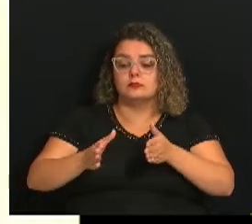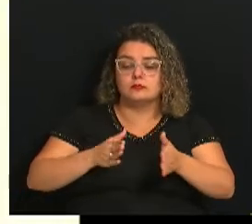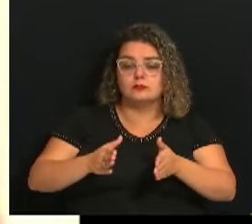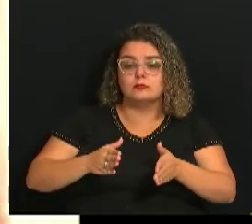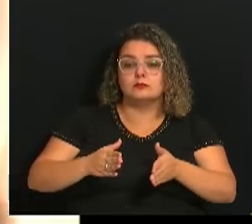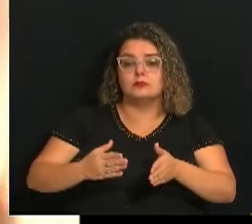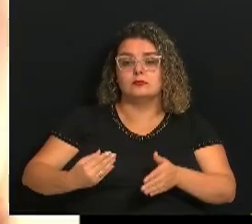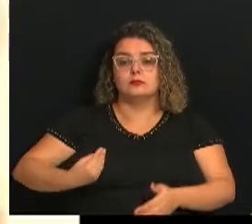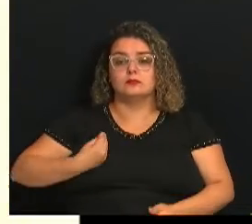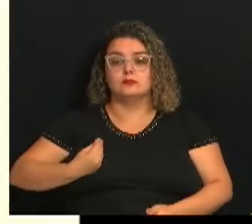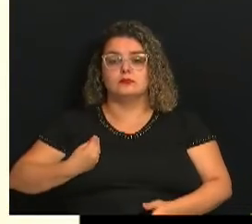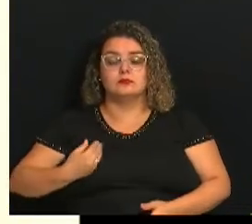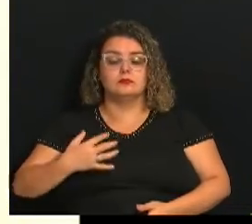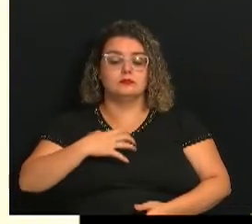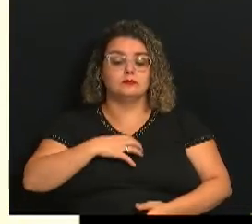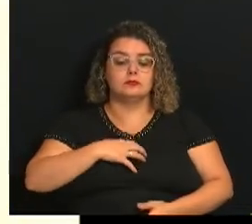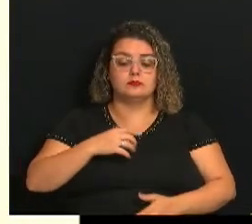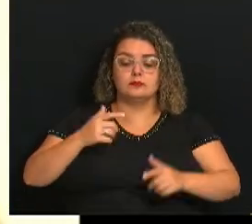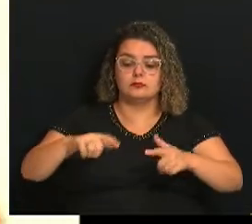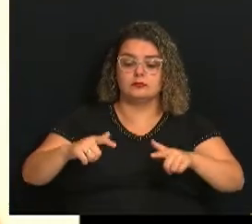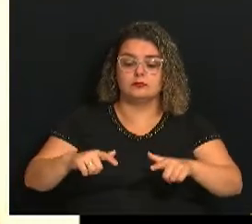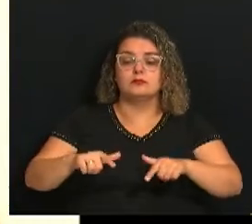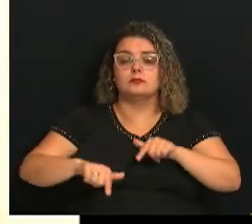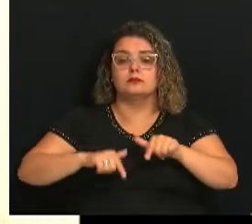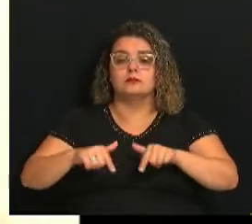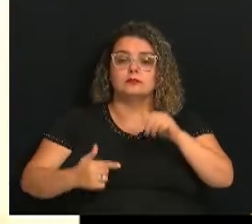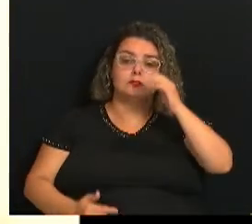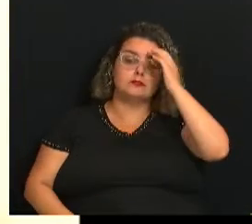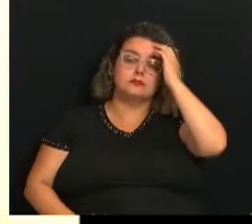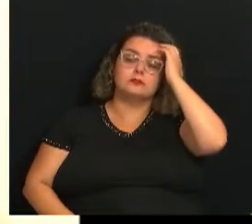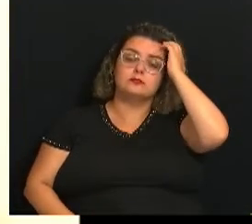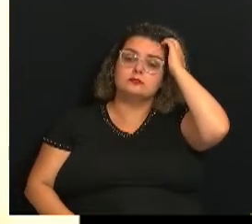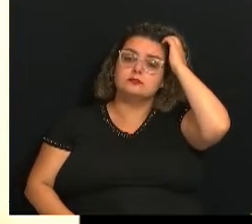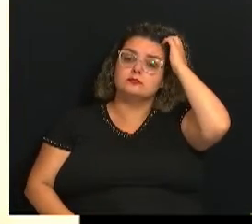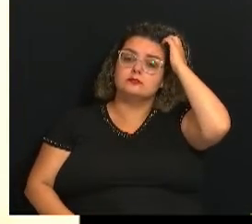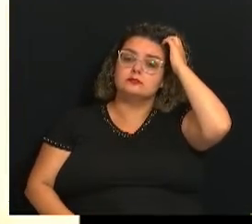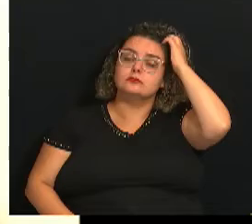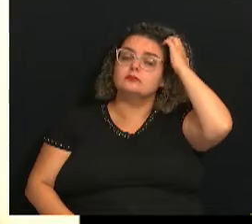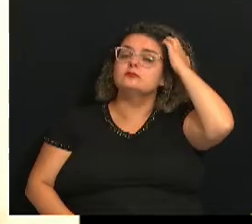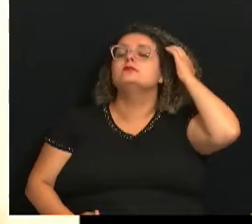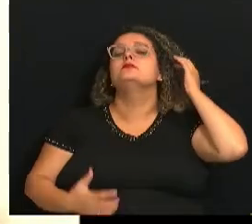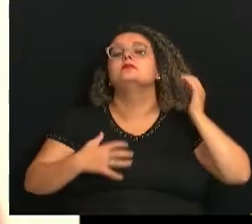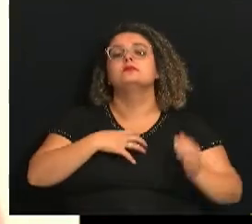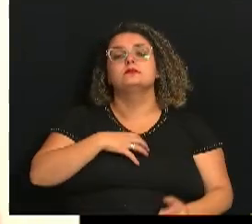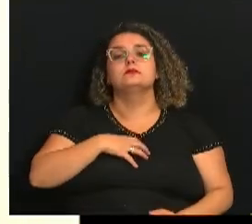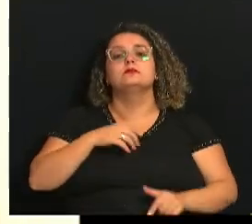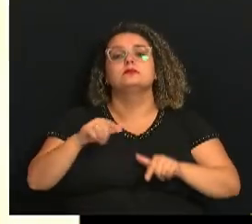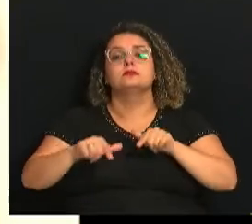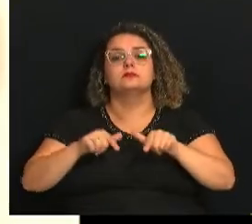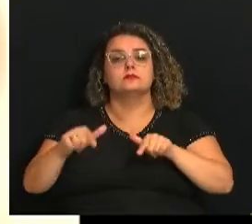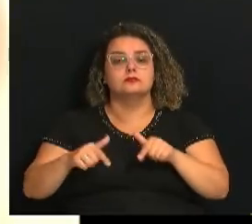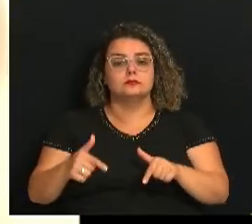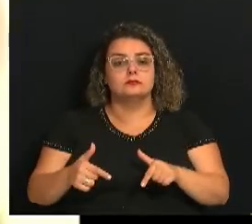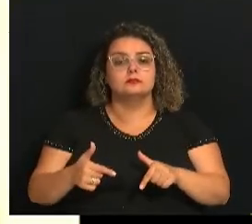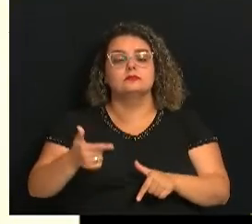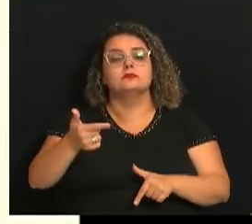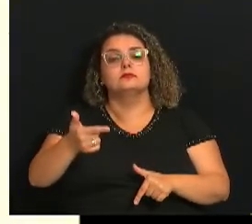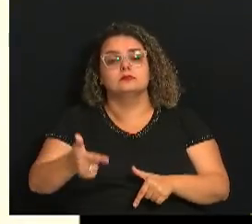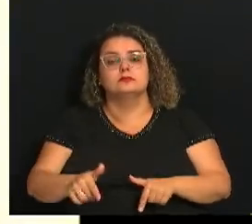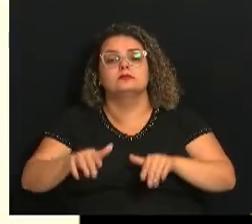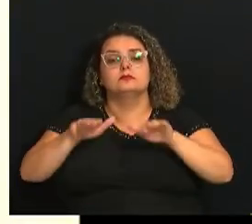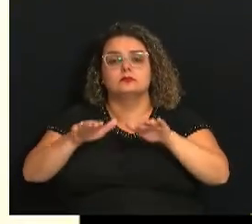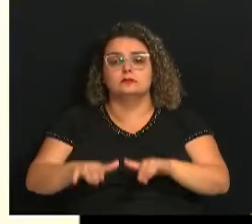trabalho, e tudo isso implica no estímulo para que esse trabalhador se mantenha no